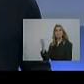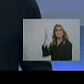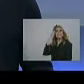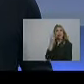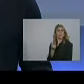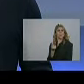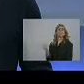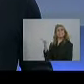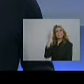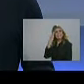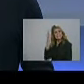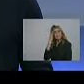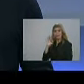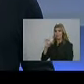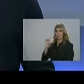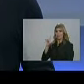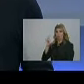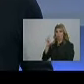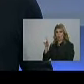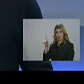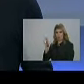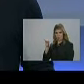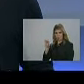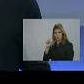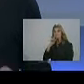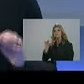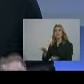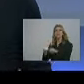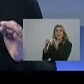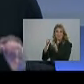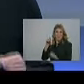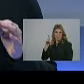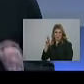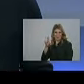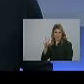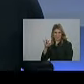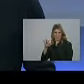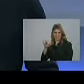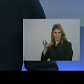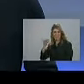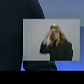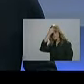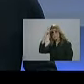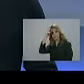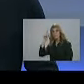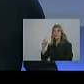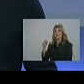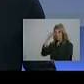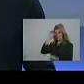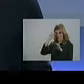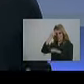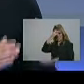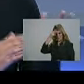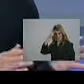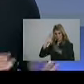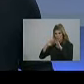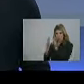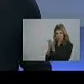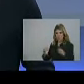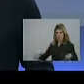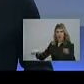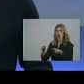desses números. Eduardo Paes quebrou a Previdência Municipal, deixou 96% das escolas públicas sem manutenção, segundo